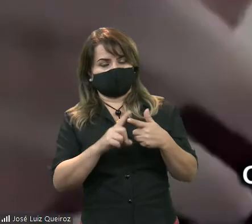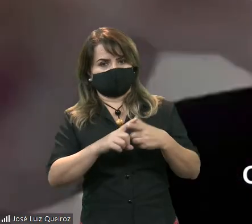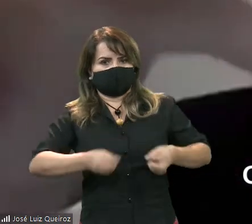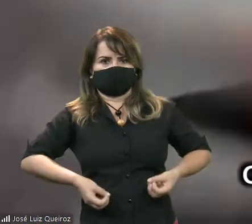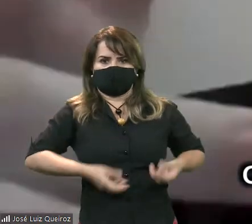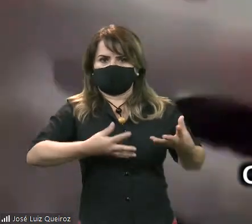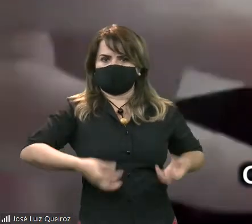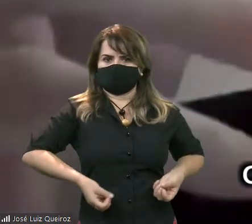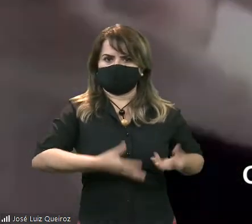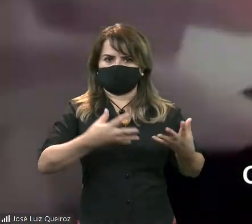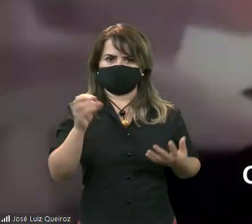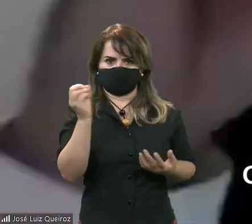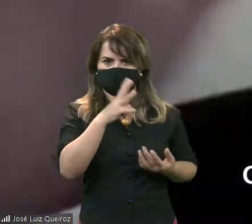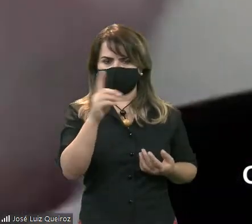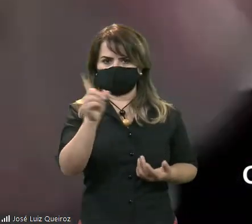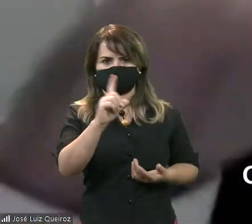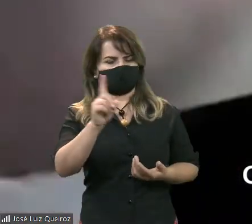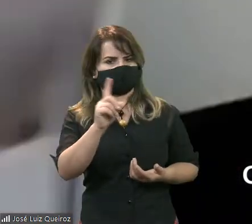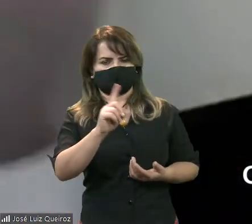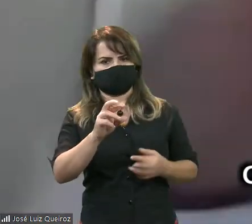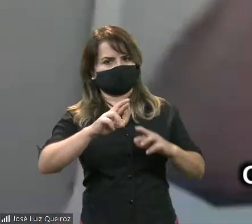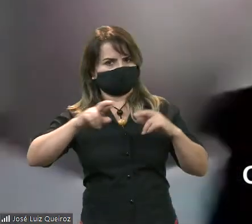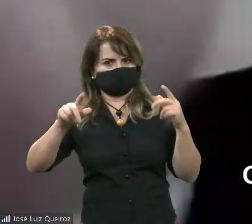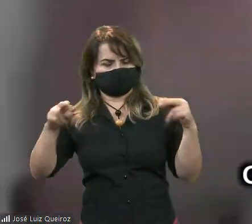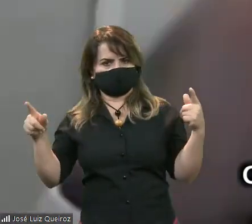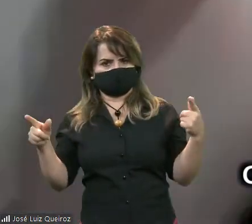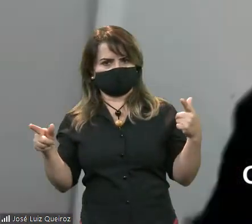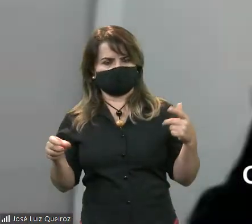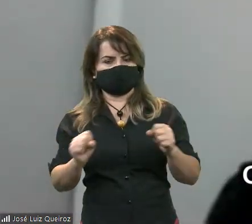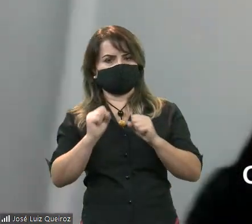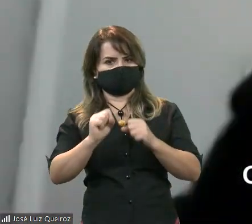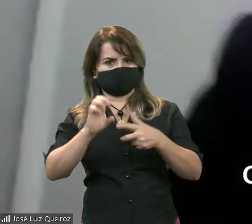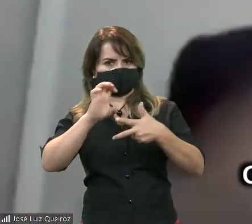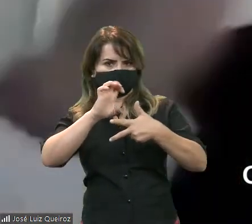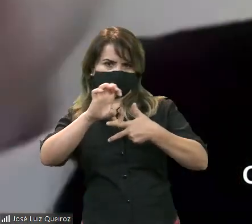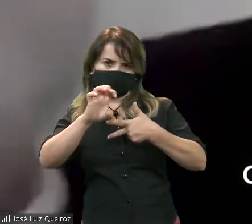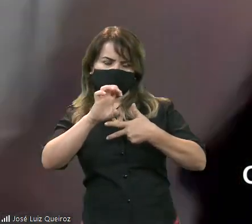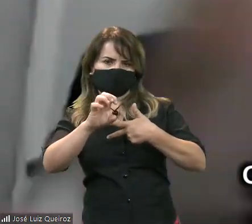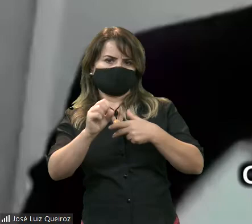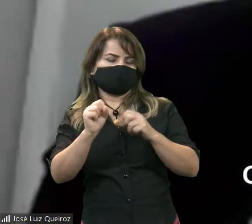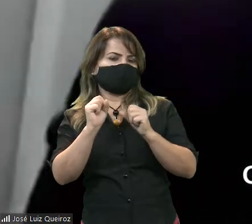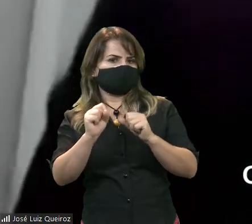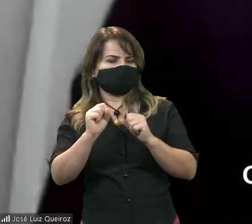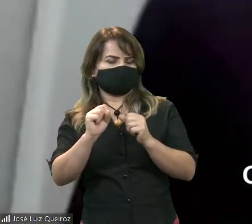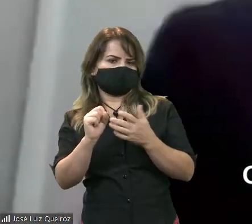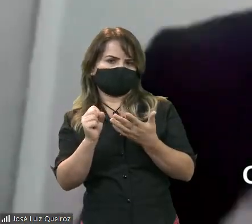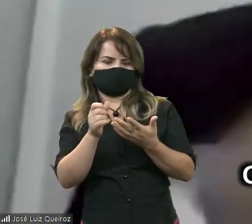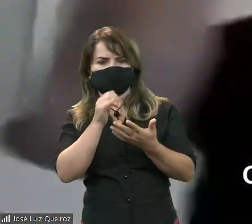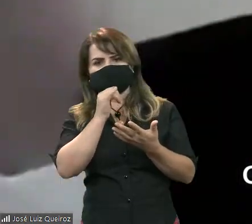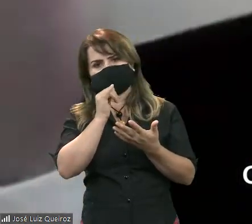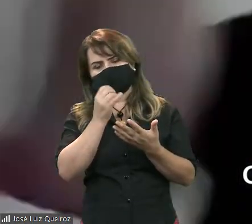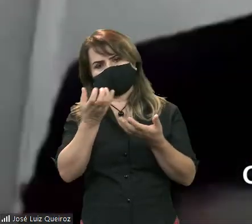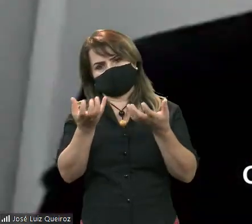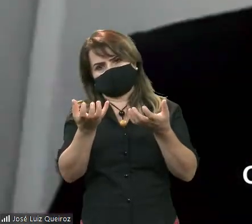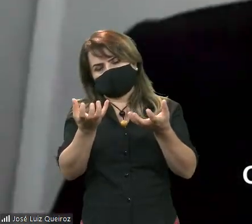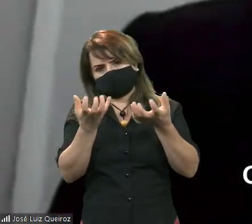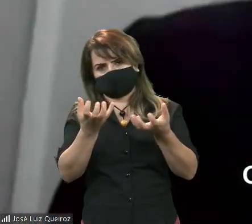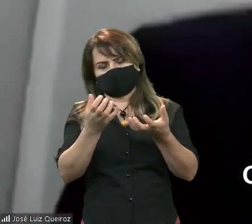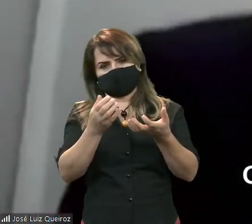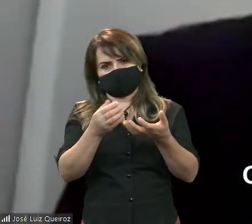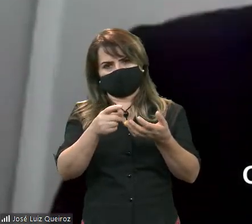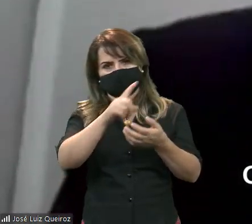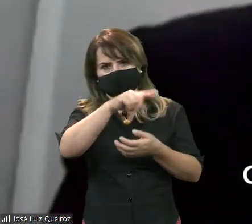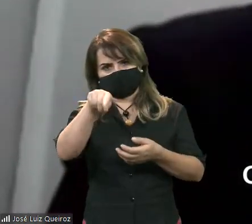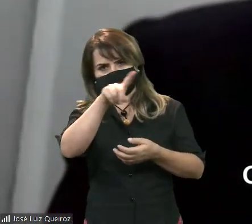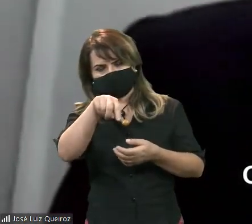despesas novas. Pelo contrário, na verdade, o Poder Executivo poderia extinguir 2, 3, 4 secretarias que praticamente têm 90% dos